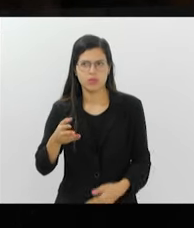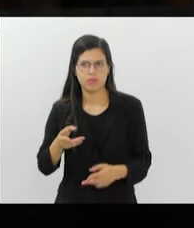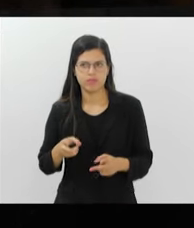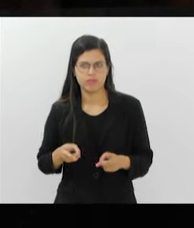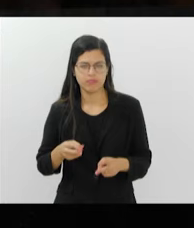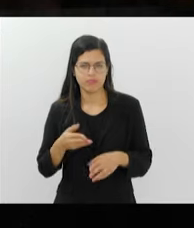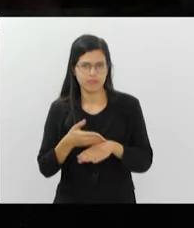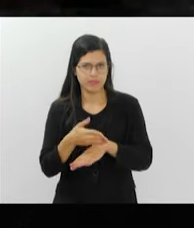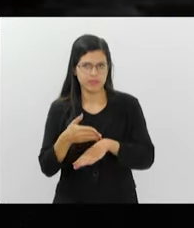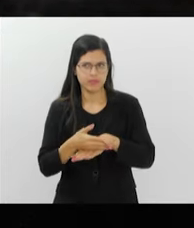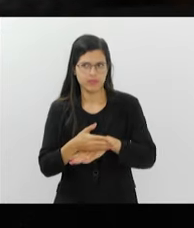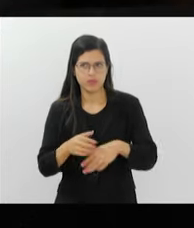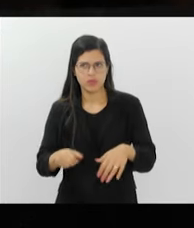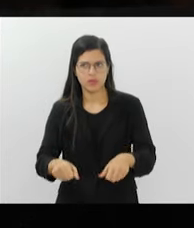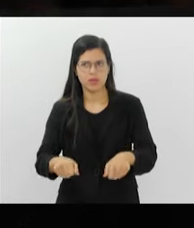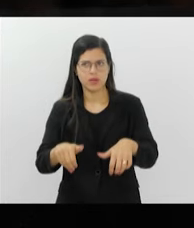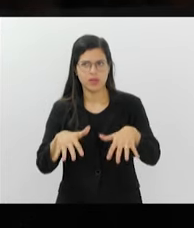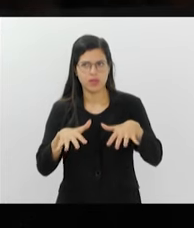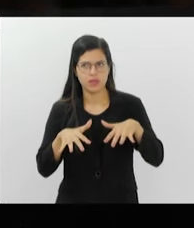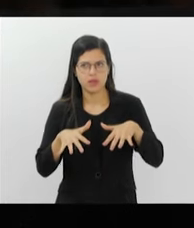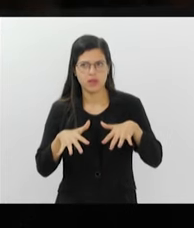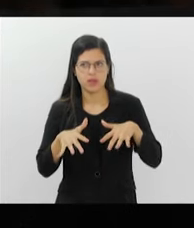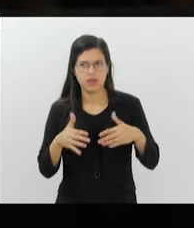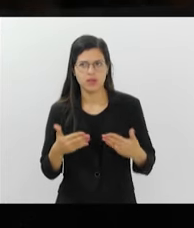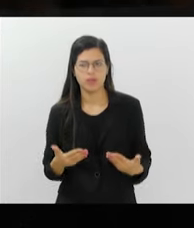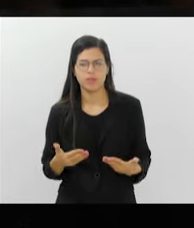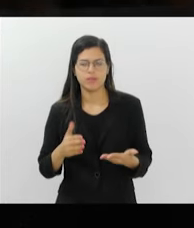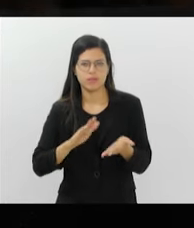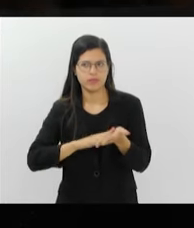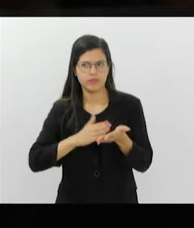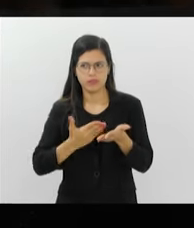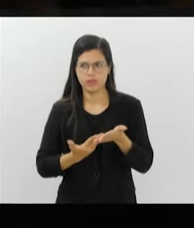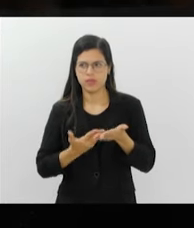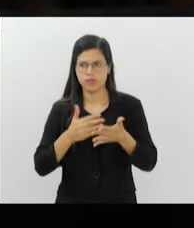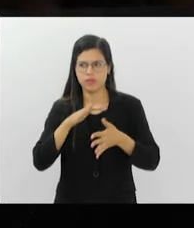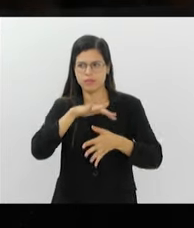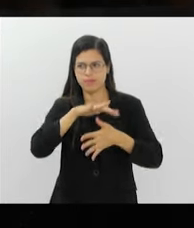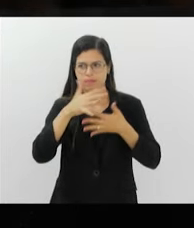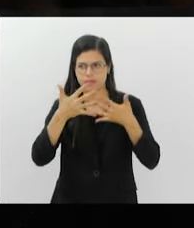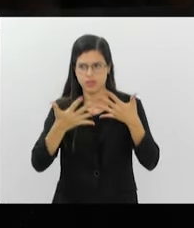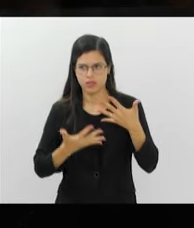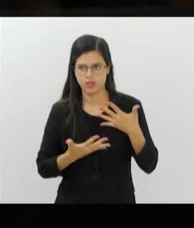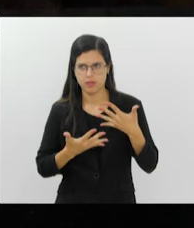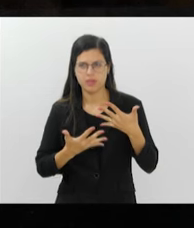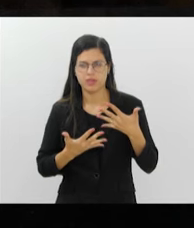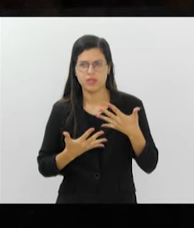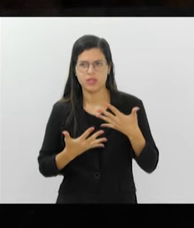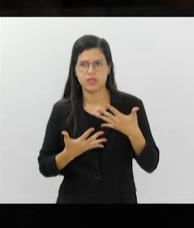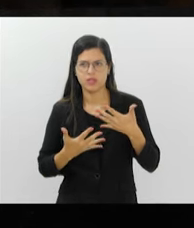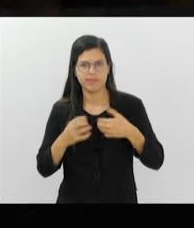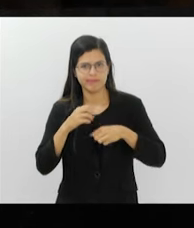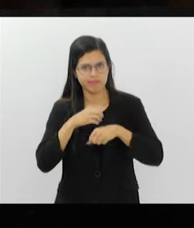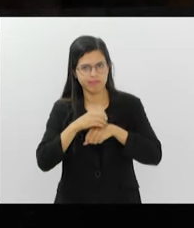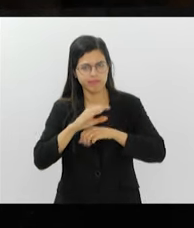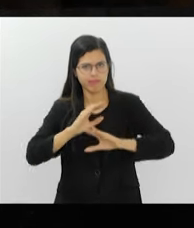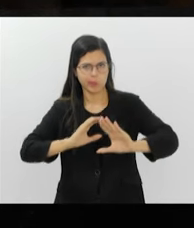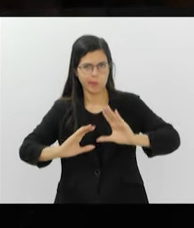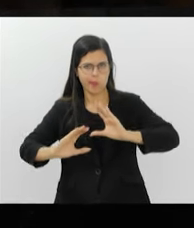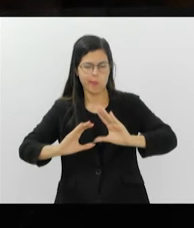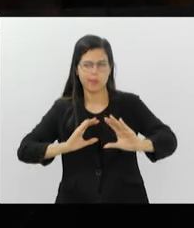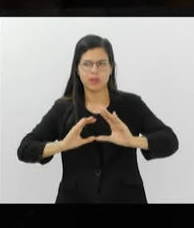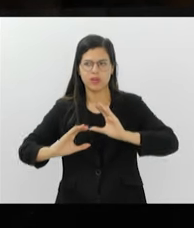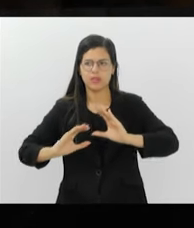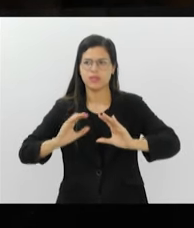em plenário senhora intérprete da língua de libras que leva a nossa